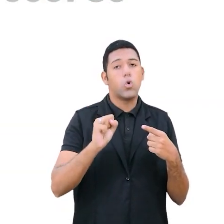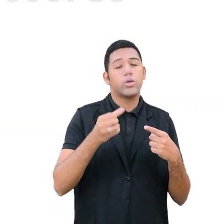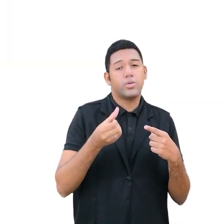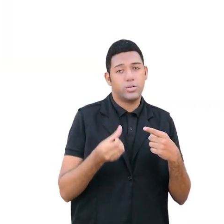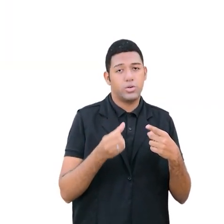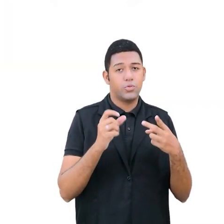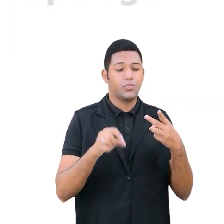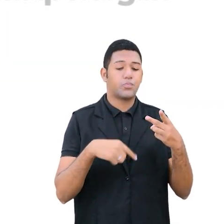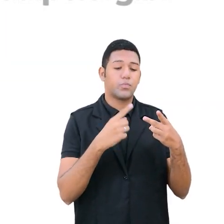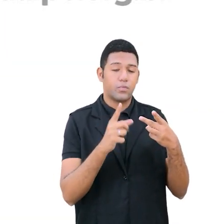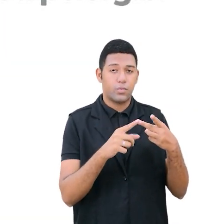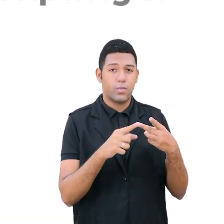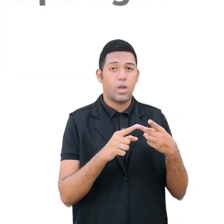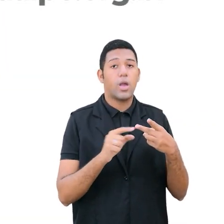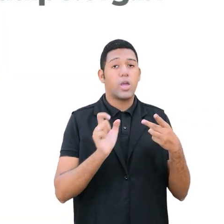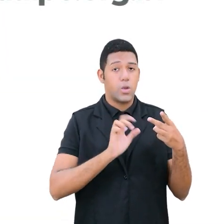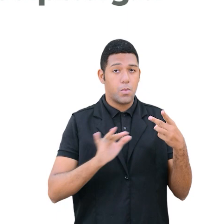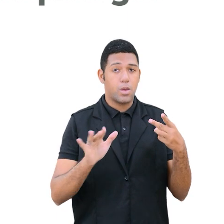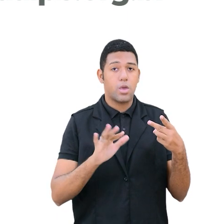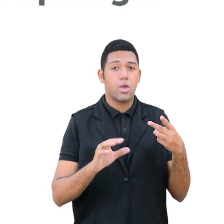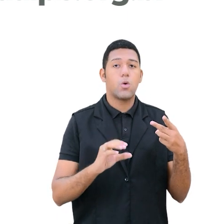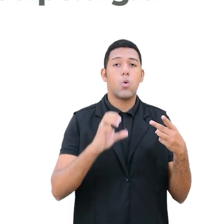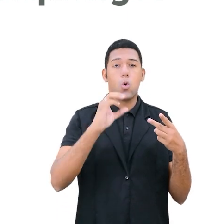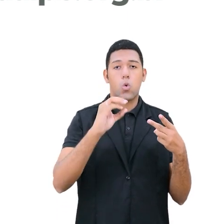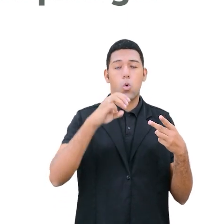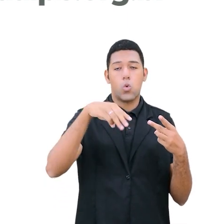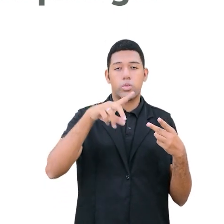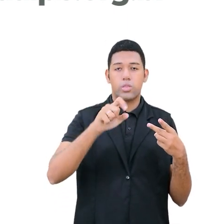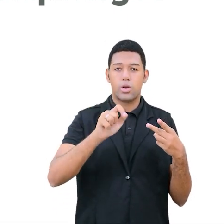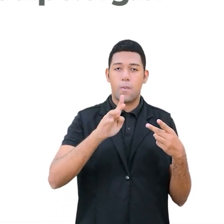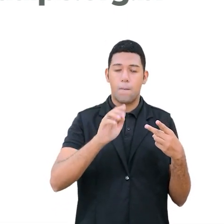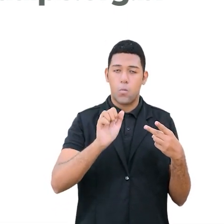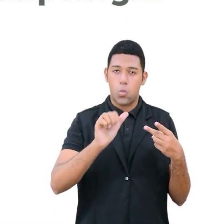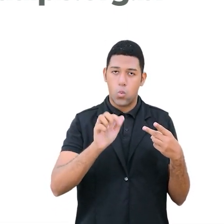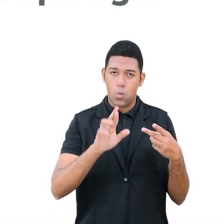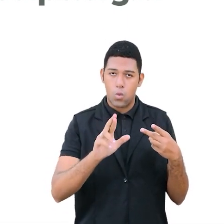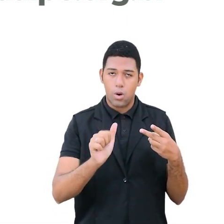01886 nosso e-mail contribua @p.granette